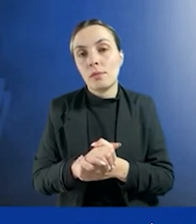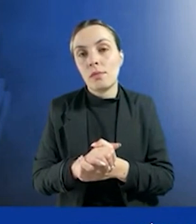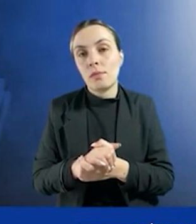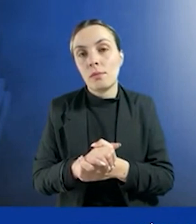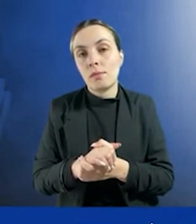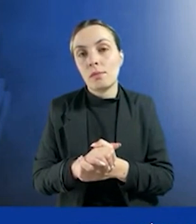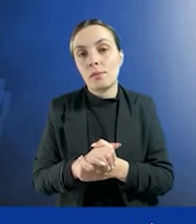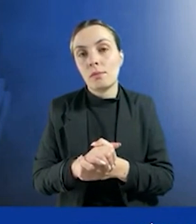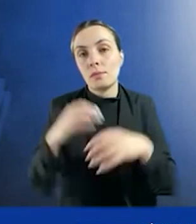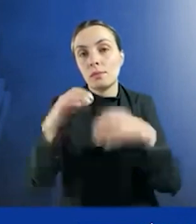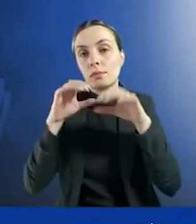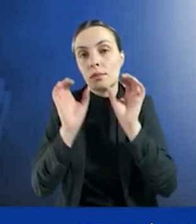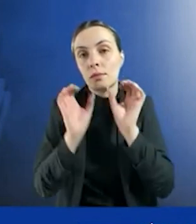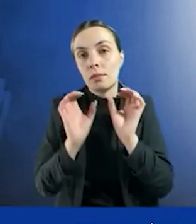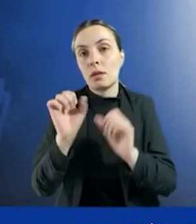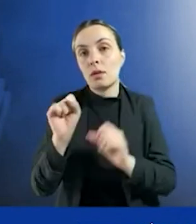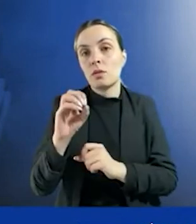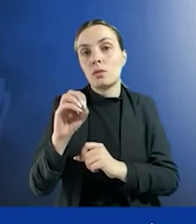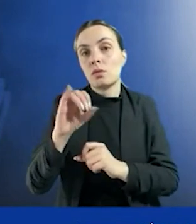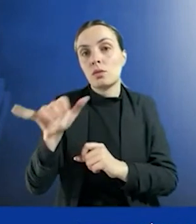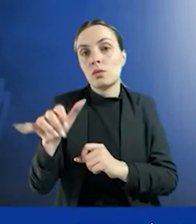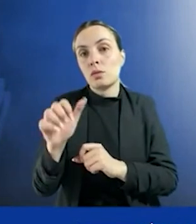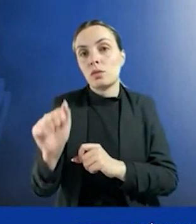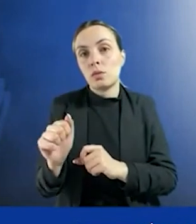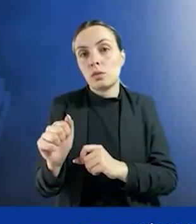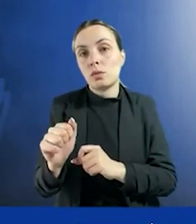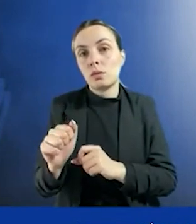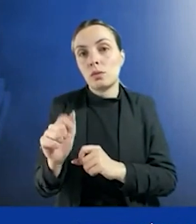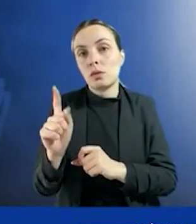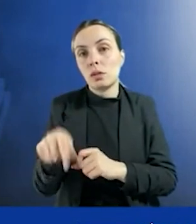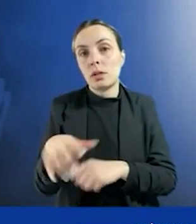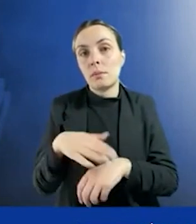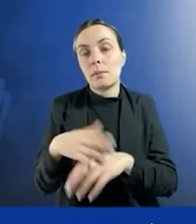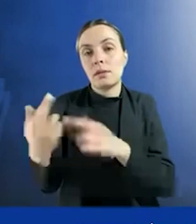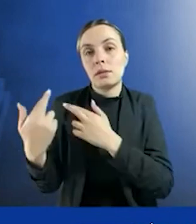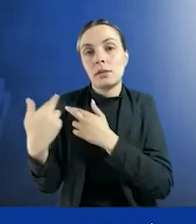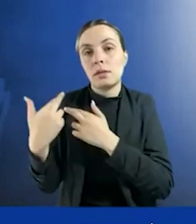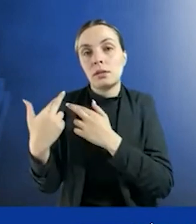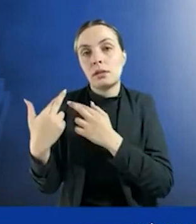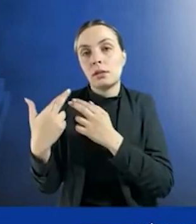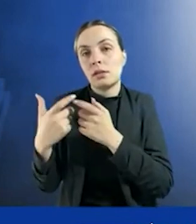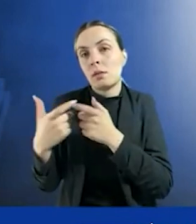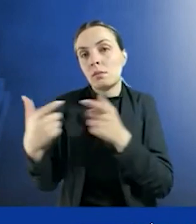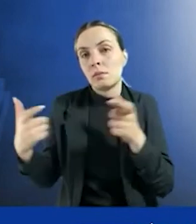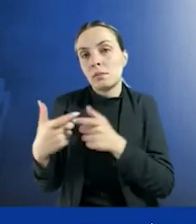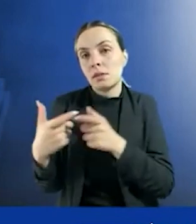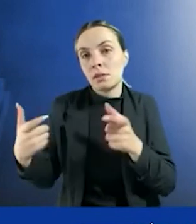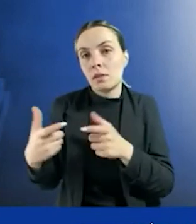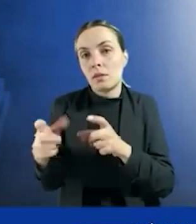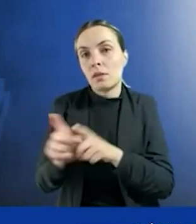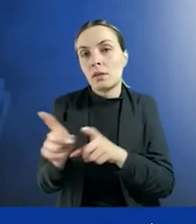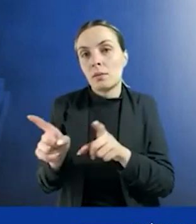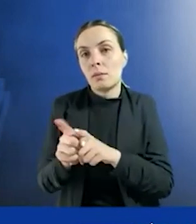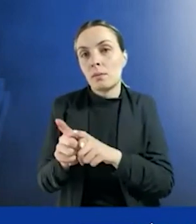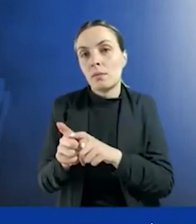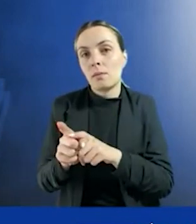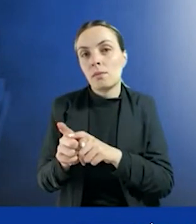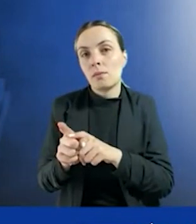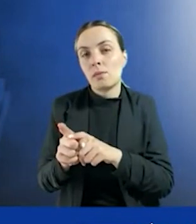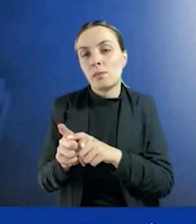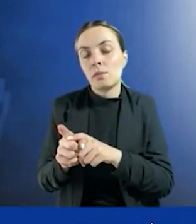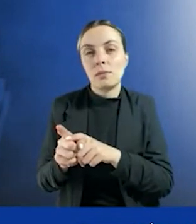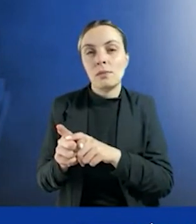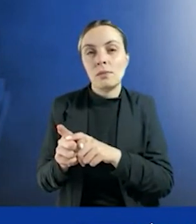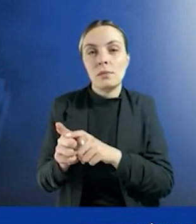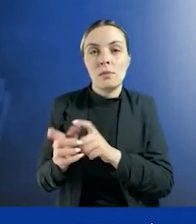milho, soja, e são mais responsivas também para a exportação,